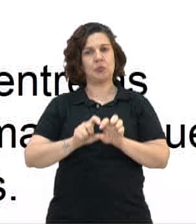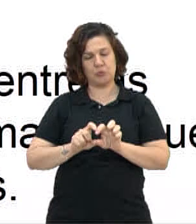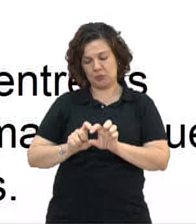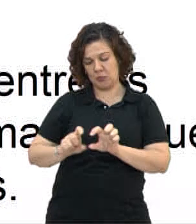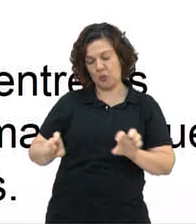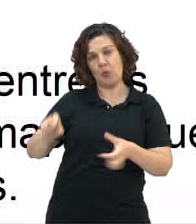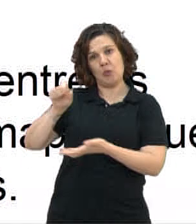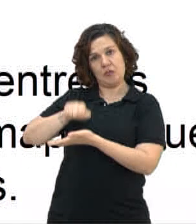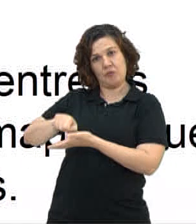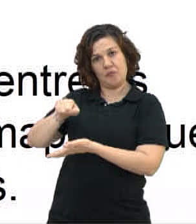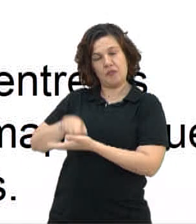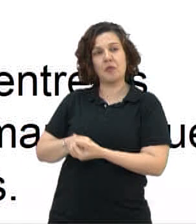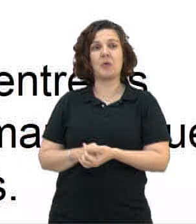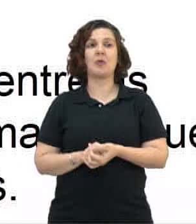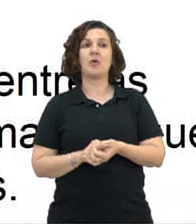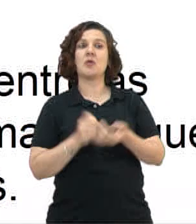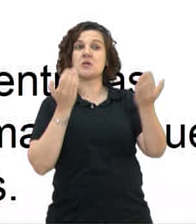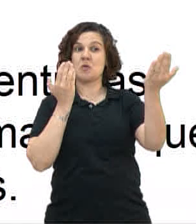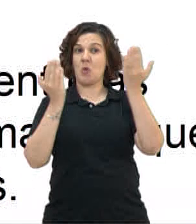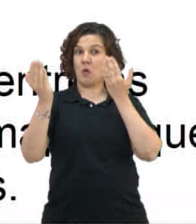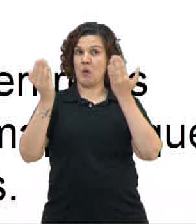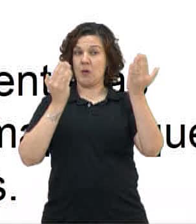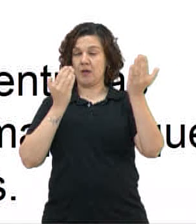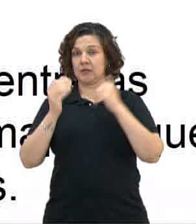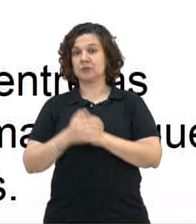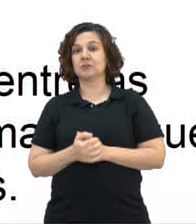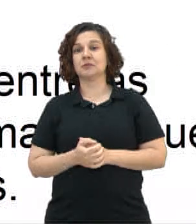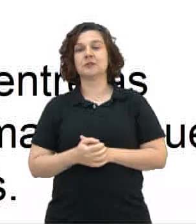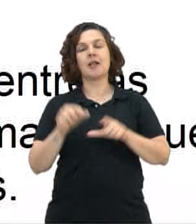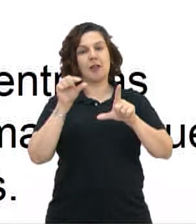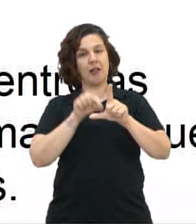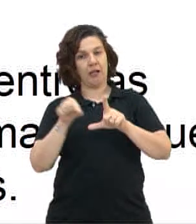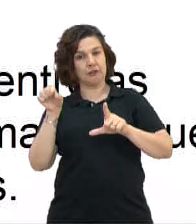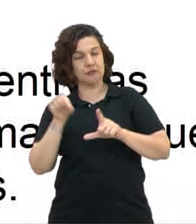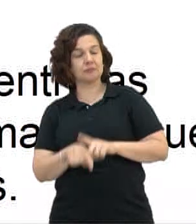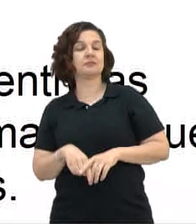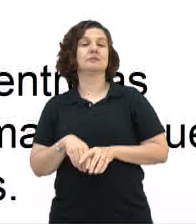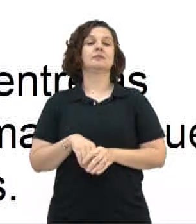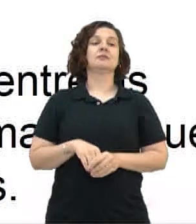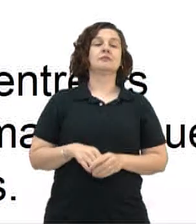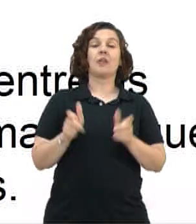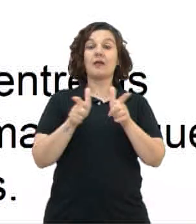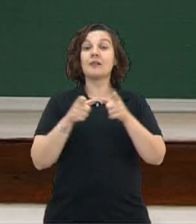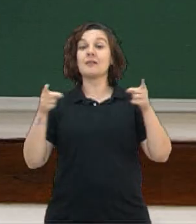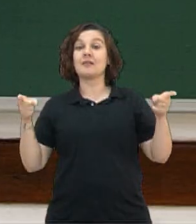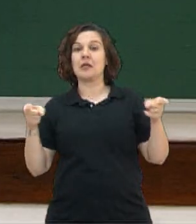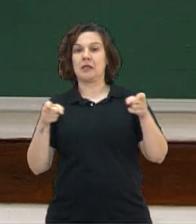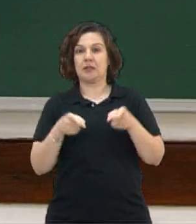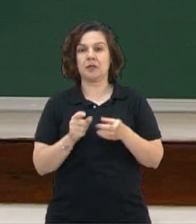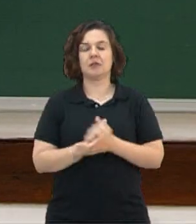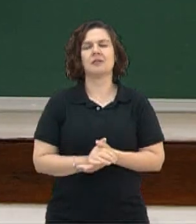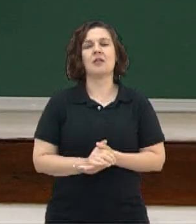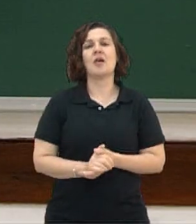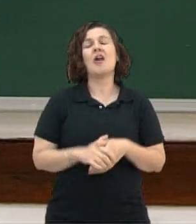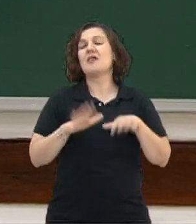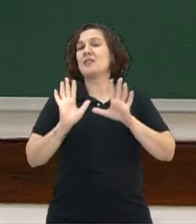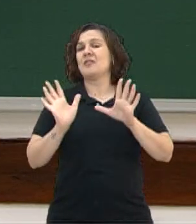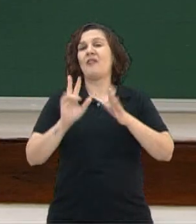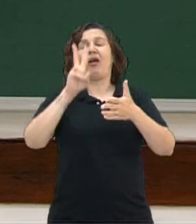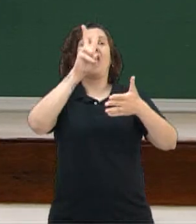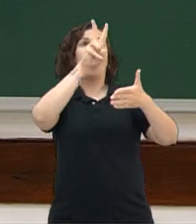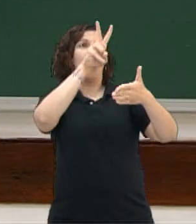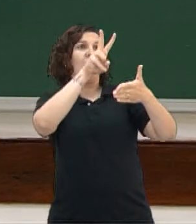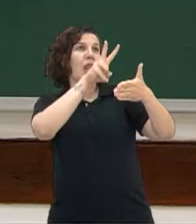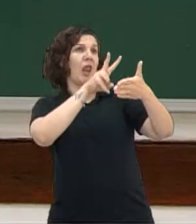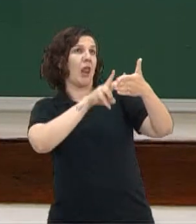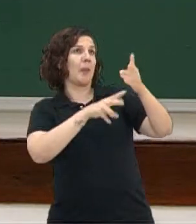orientação, os paralelos meridianos, legendas e escalas cartográficas. Ao invés de fazermos a leitura e a